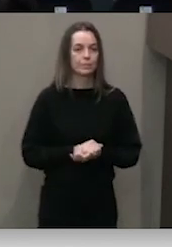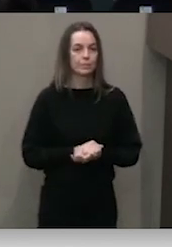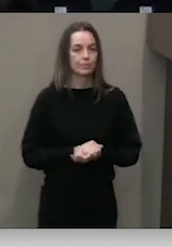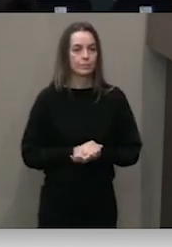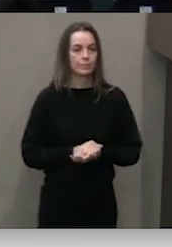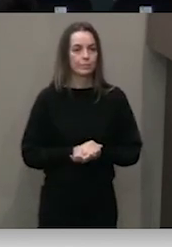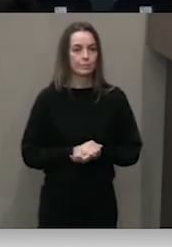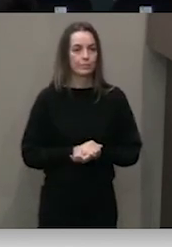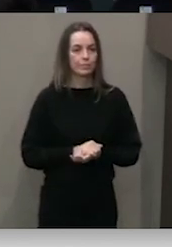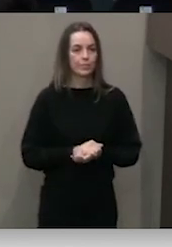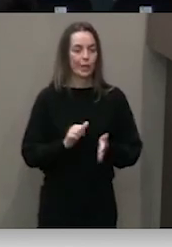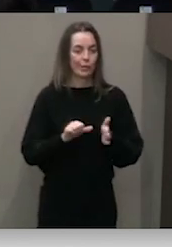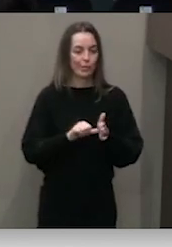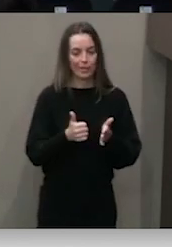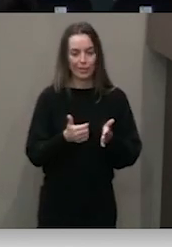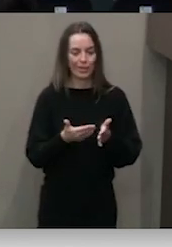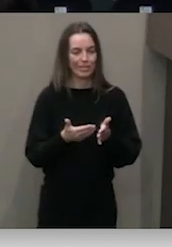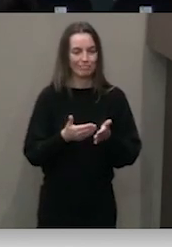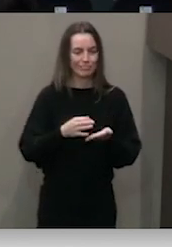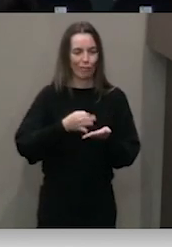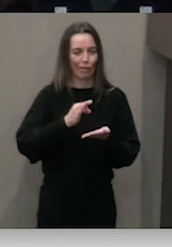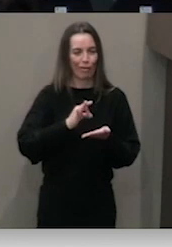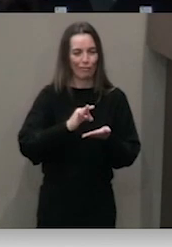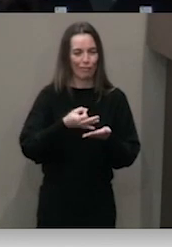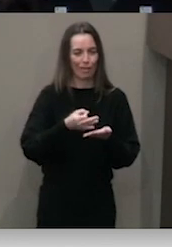Primeiro eu botei o café para o lado agora.